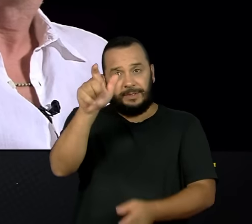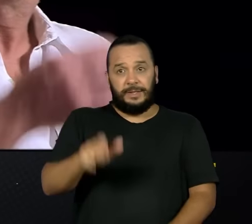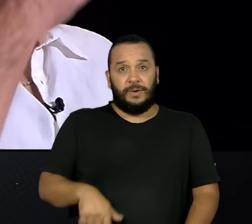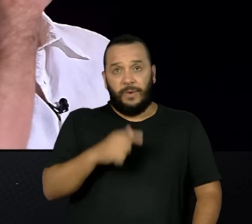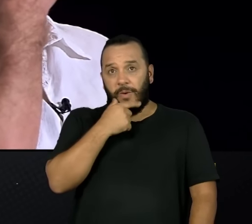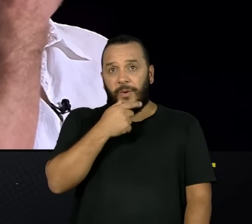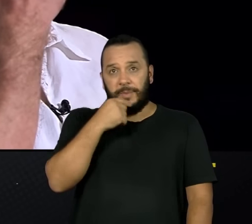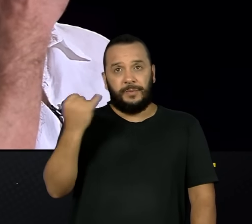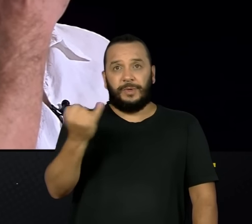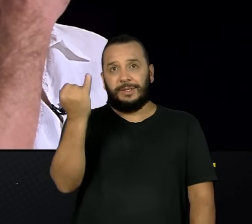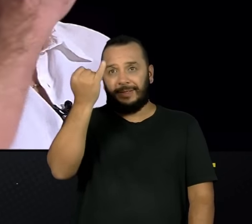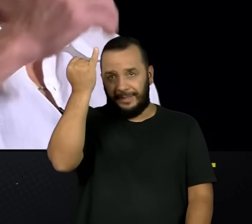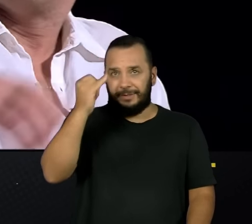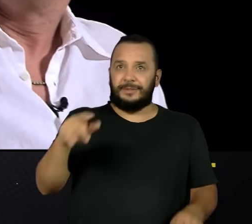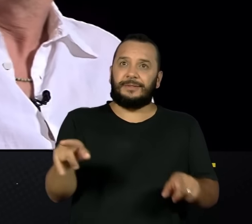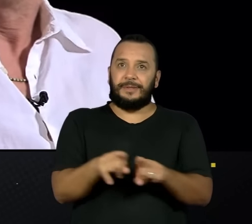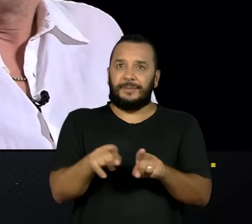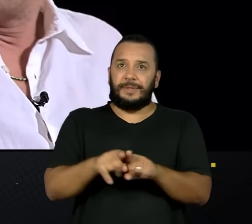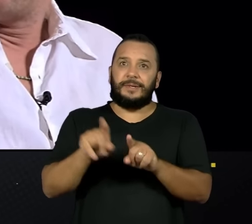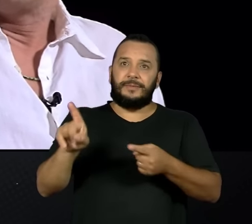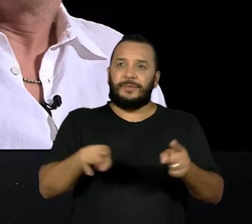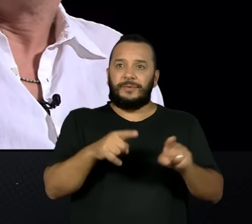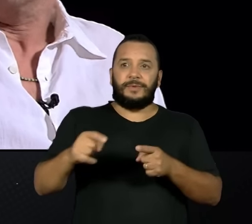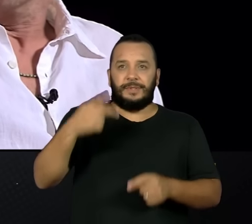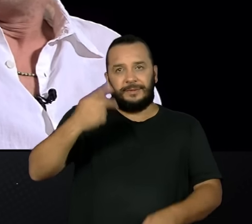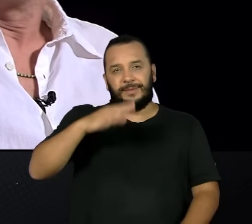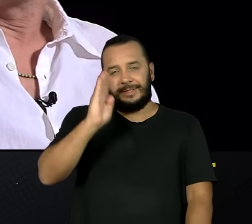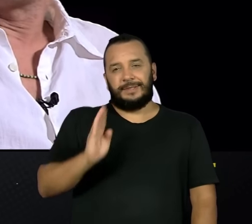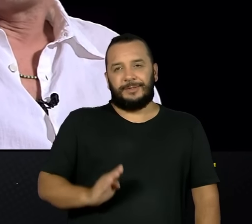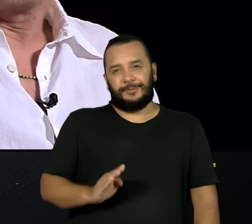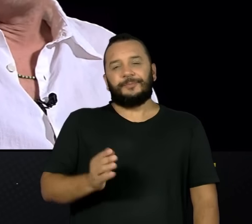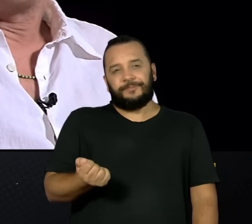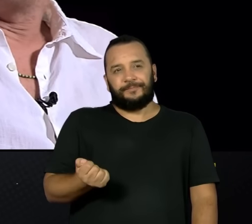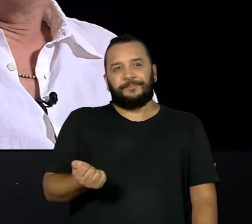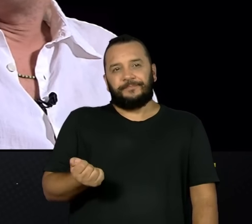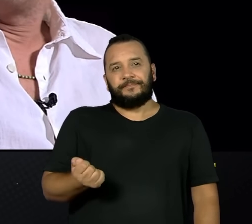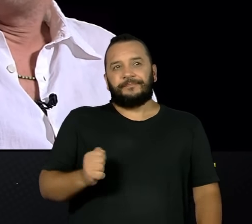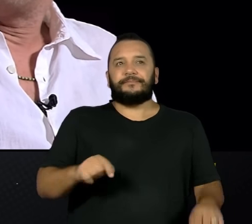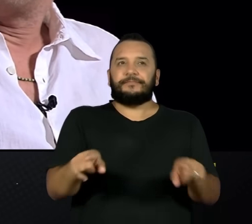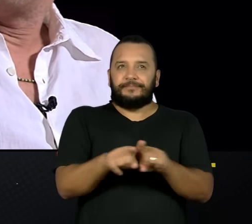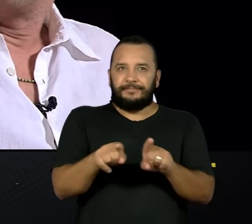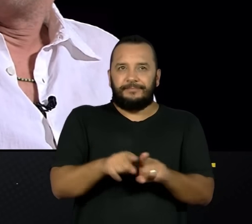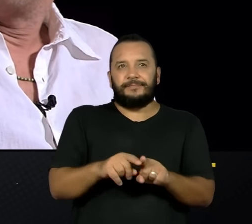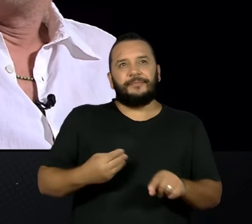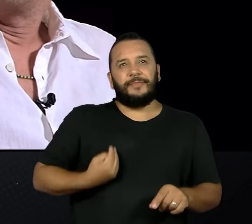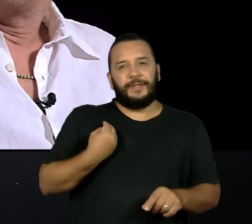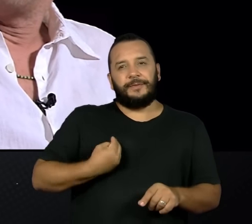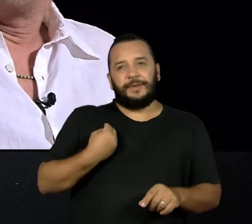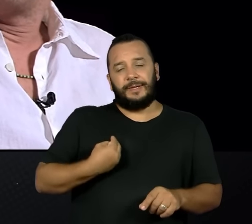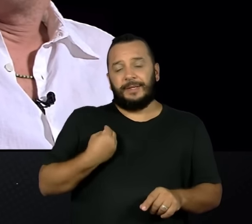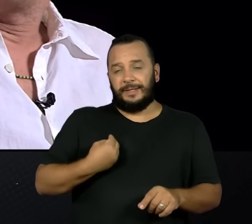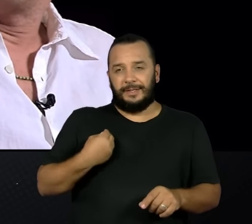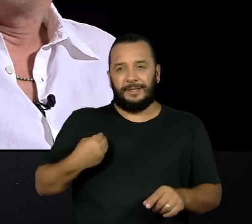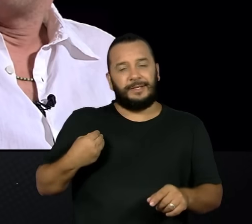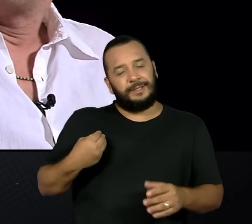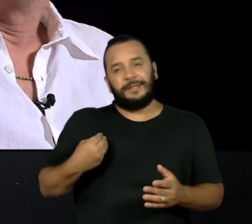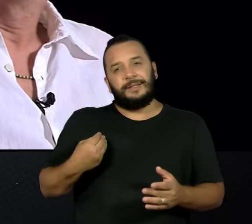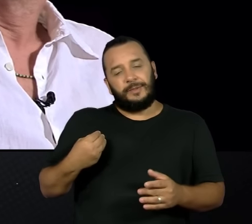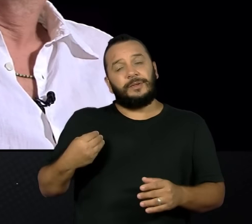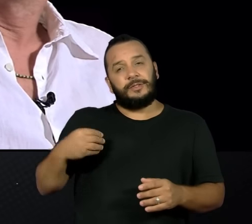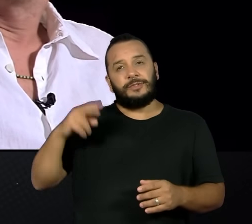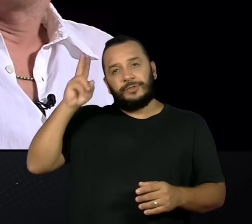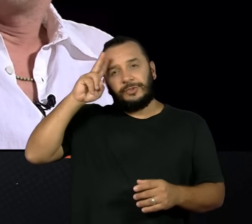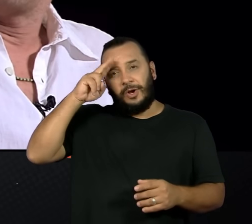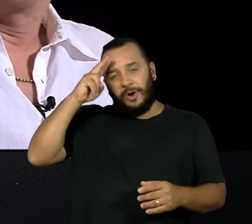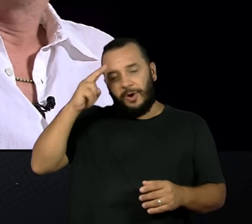na época um homem importante para a música brasileira para a música popular brasileira e que viveu uma história conturbada com a com a mãe de